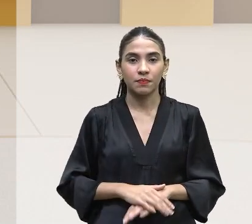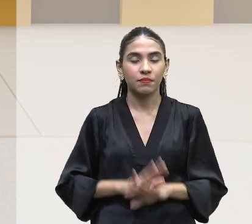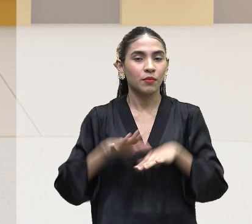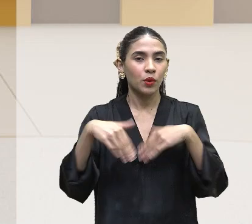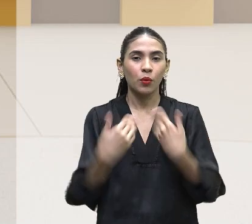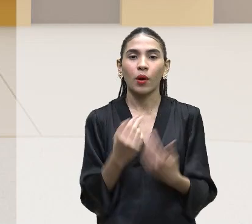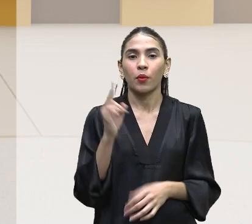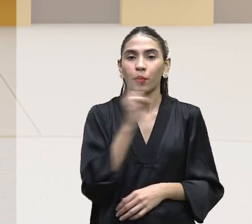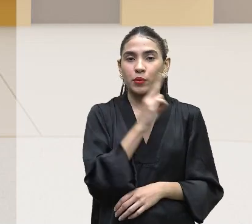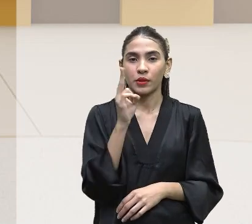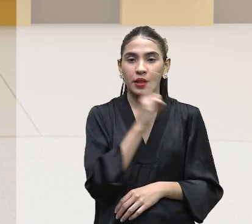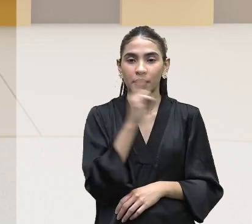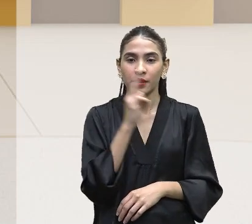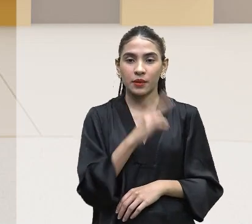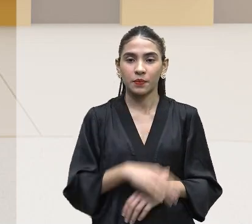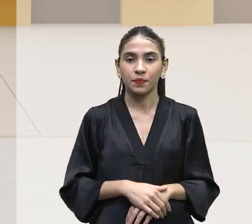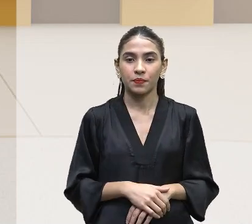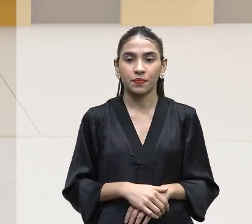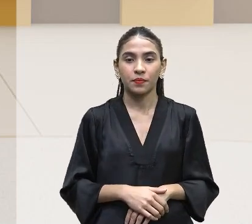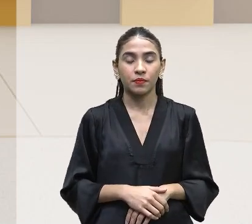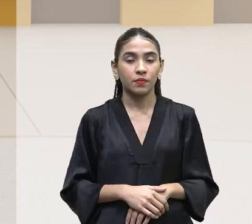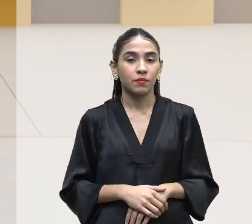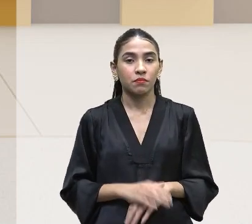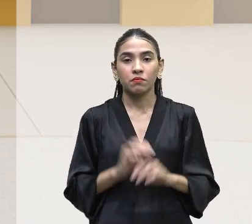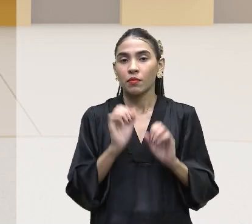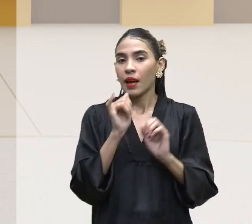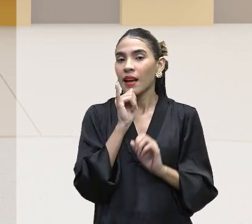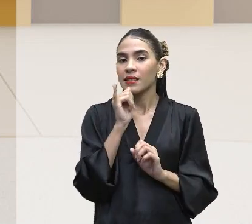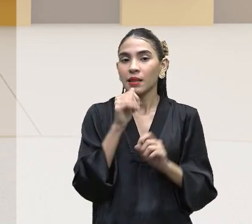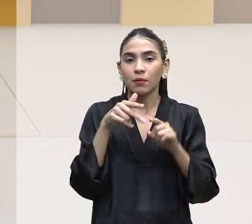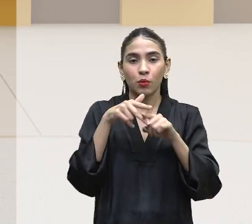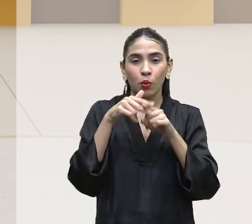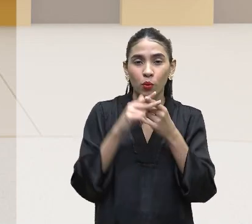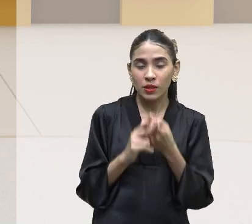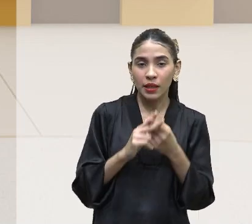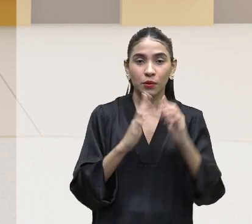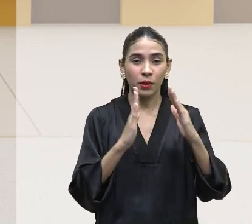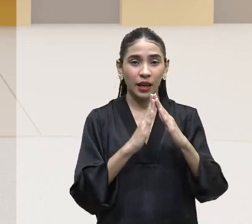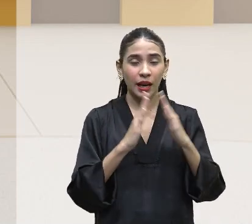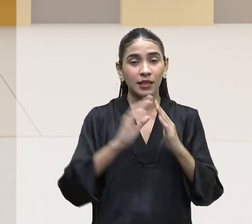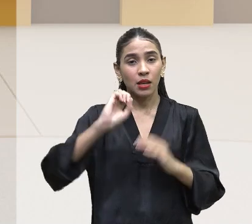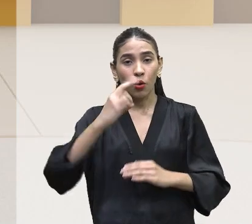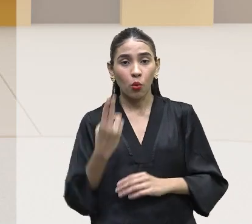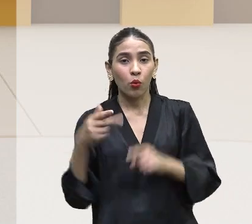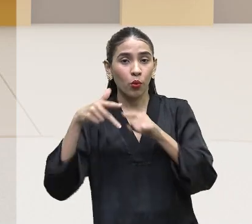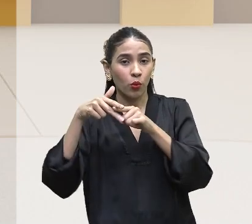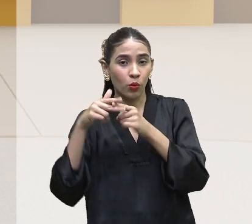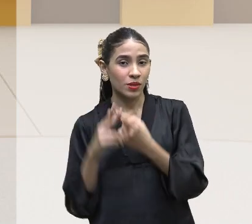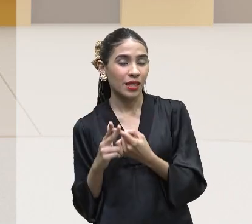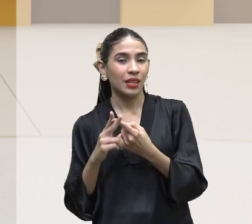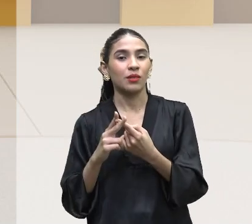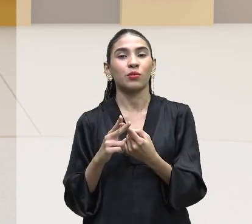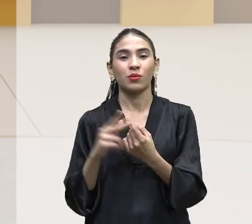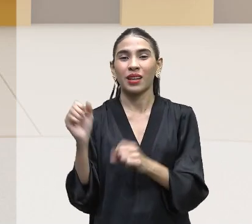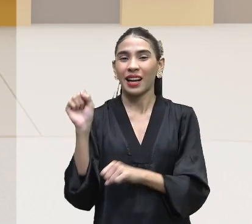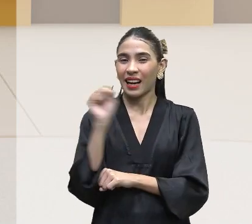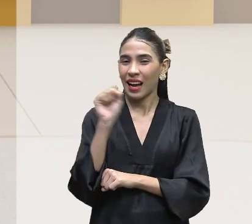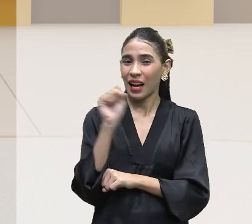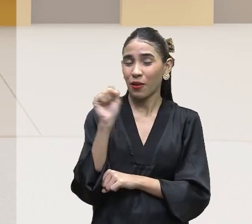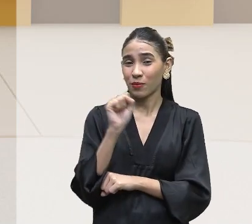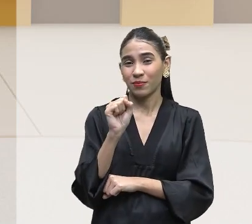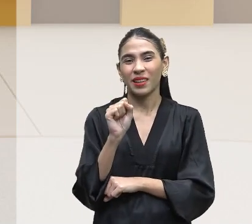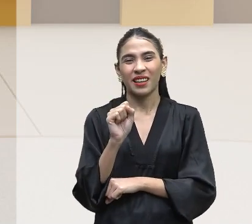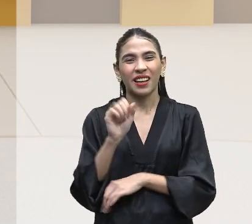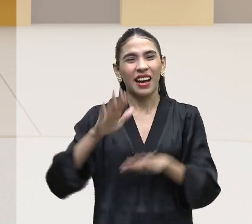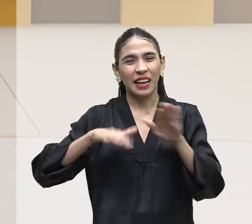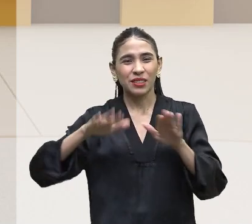essas emergências? Vamos ver aqui na lista. Pode ser conserto na casa ou no carro, que geralmente é muito caro. Então, o que